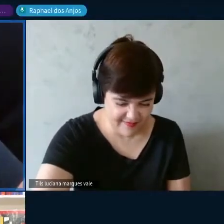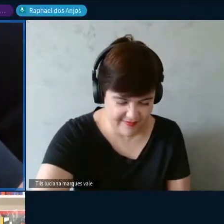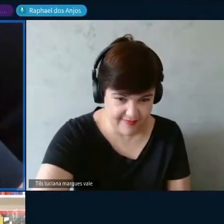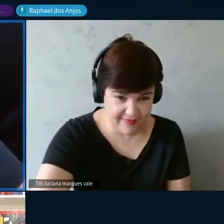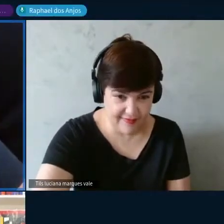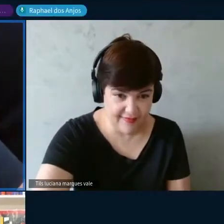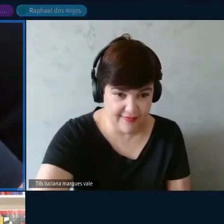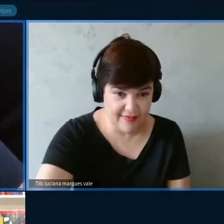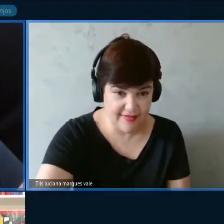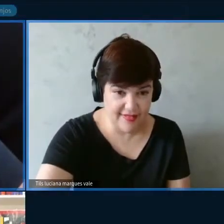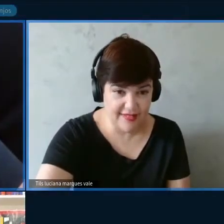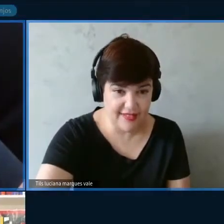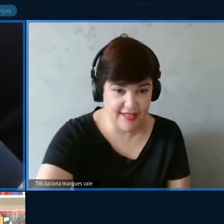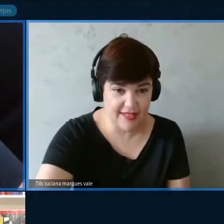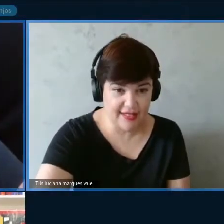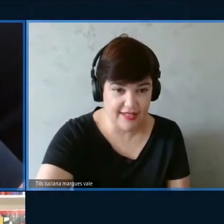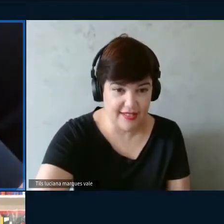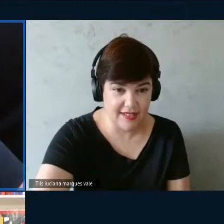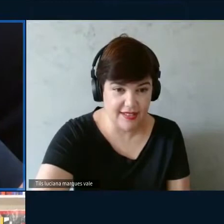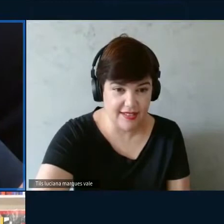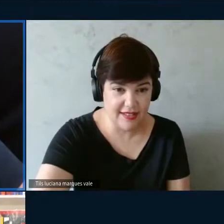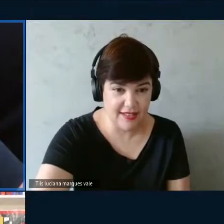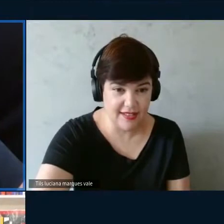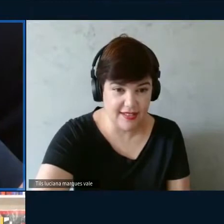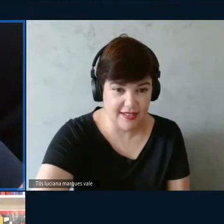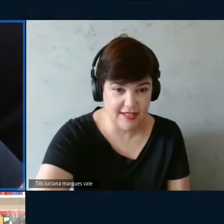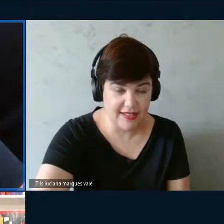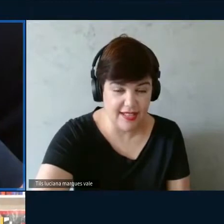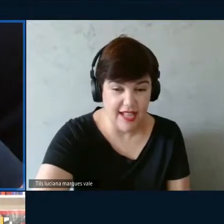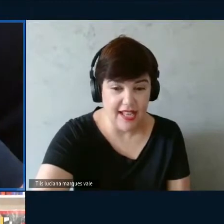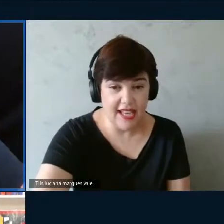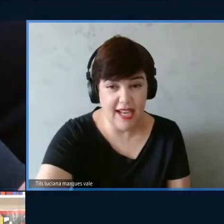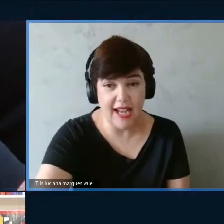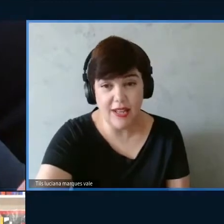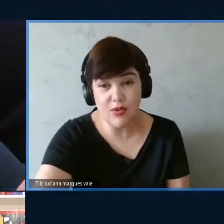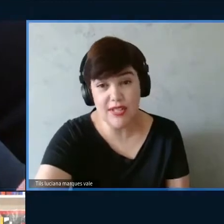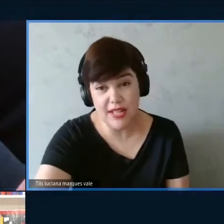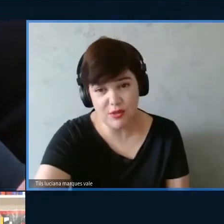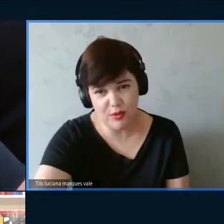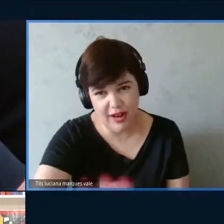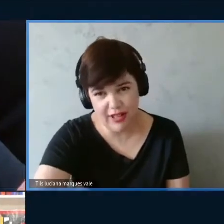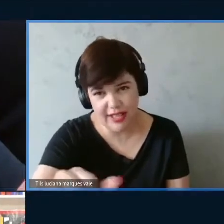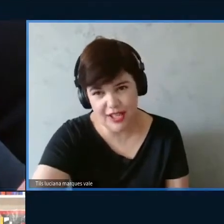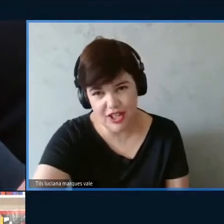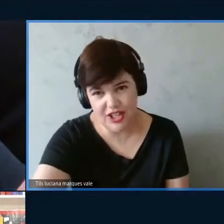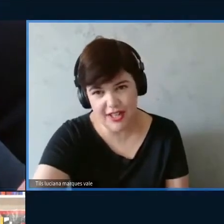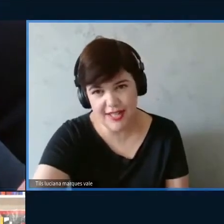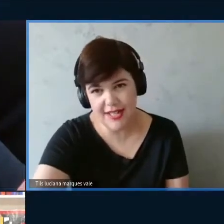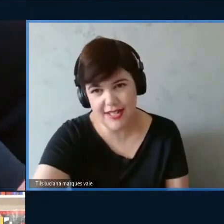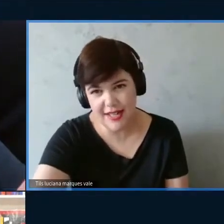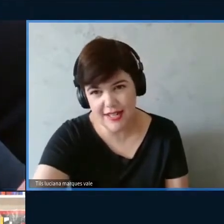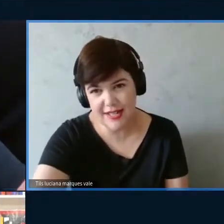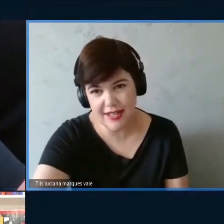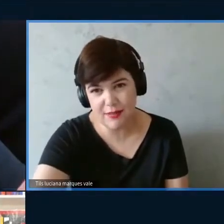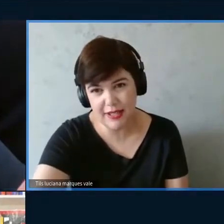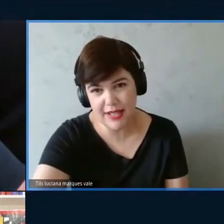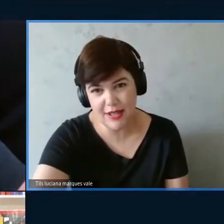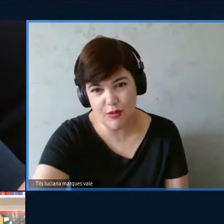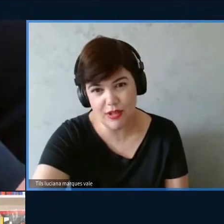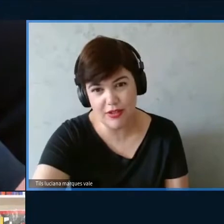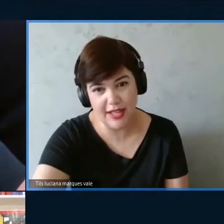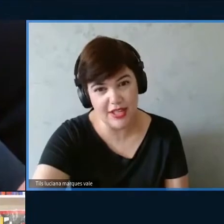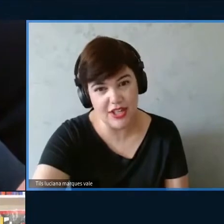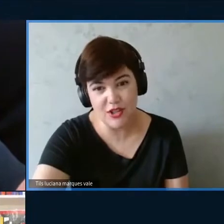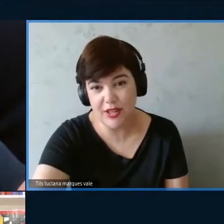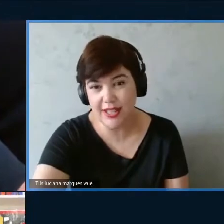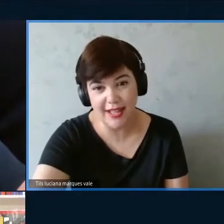Vai, de repente, nós fazemos uma bagunça e já chama também, não tem problema nenhum, não. Ricardo é um santo por aguentar a gente nessas